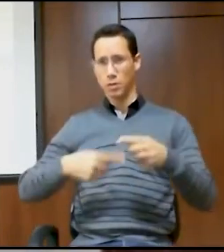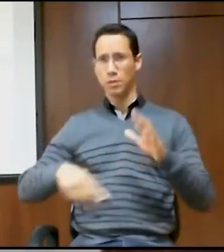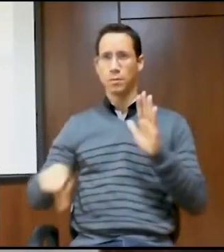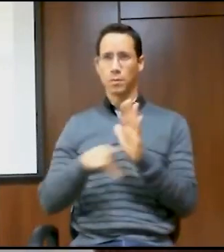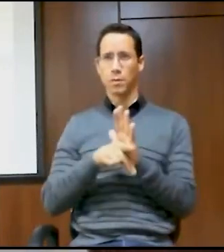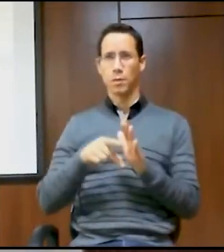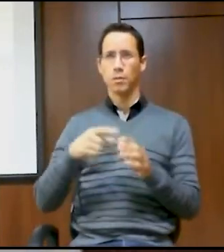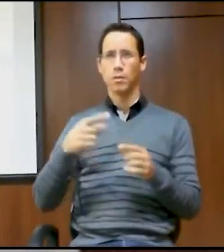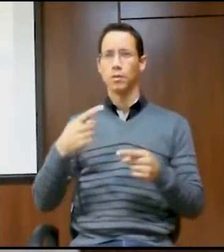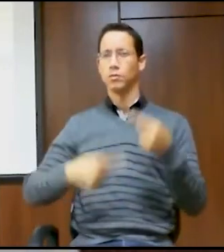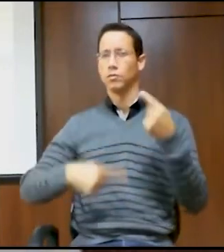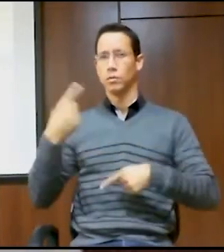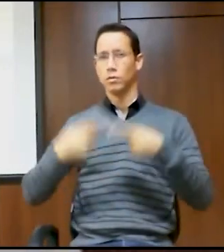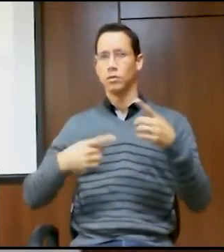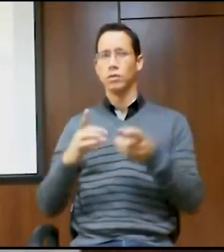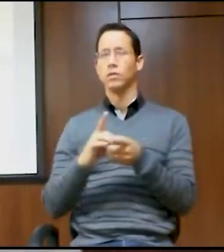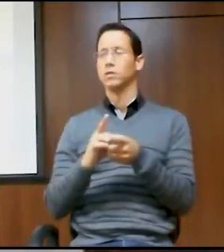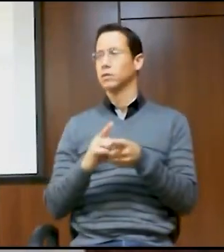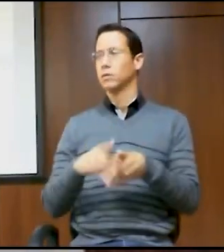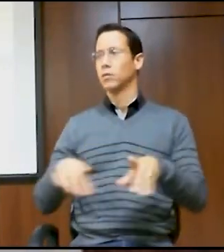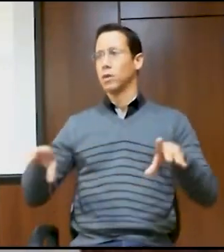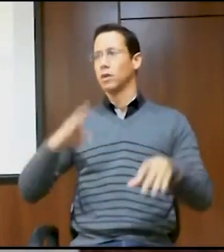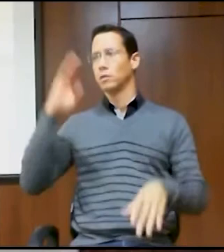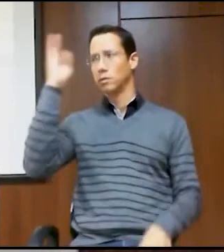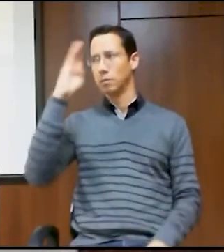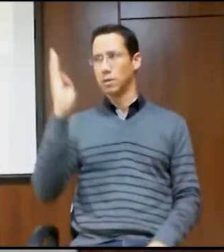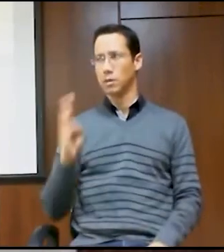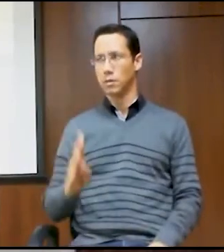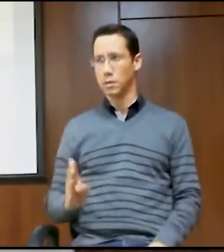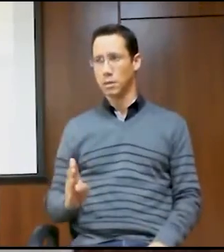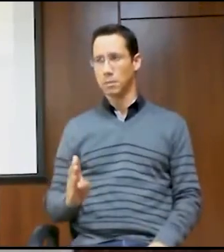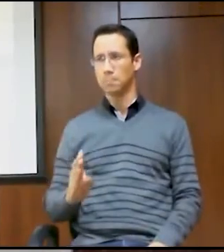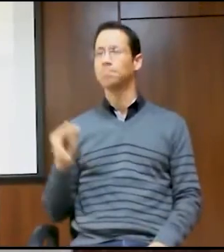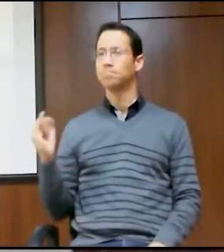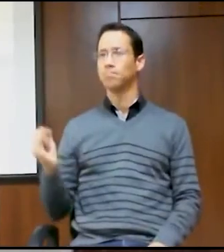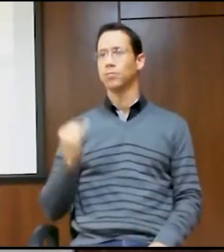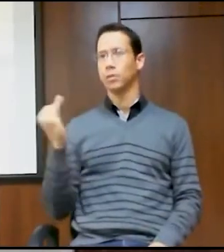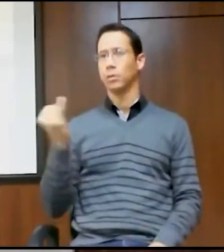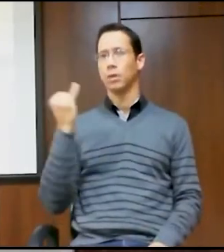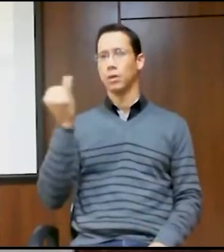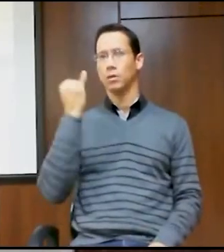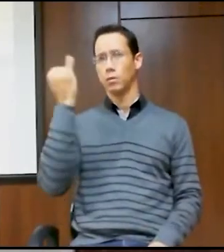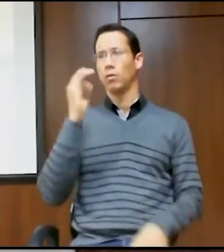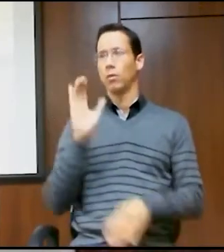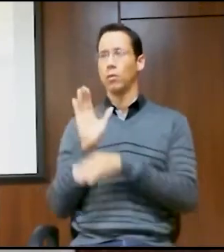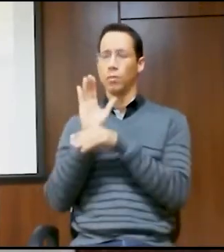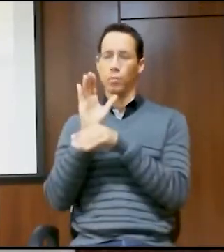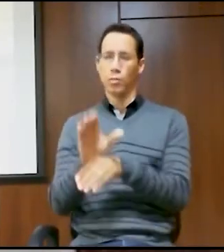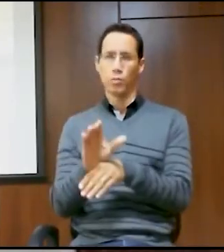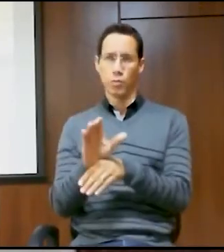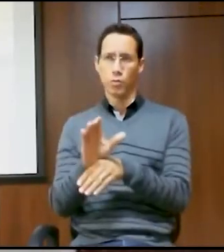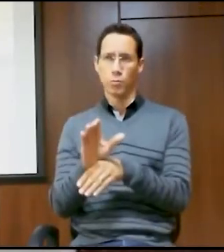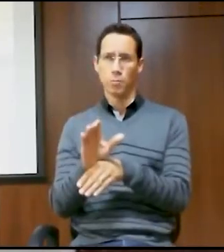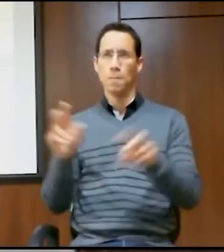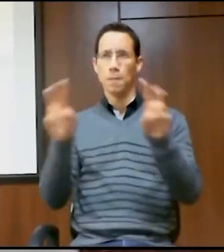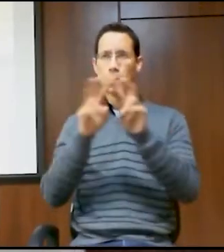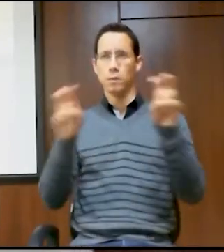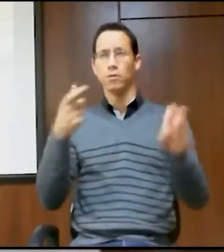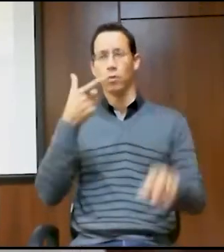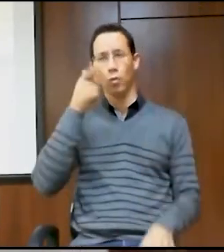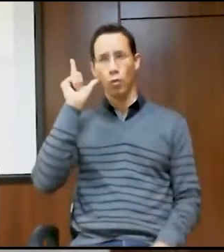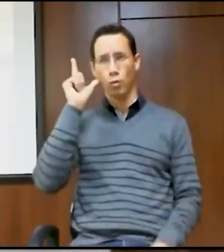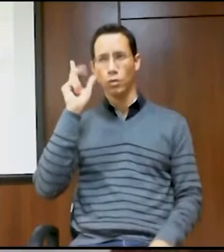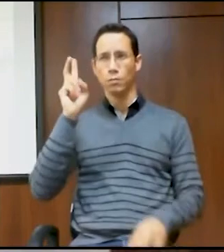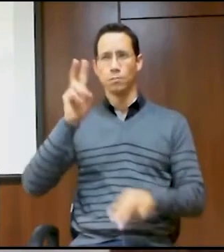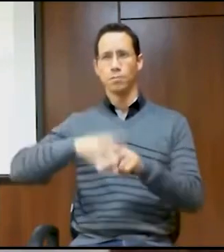da democracia brasileira, né? E me parece que é fundamental, né, o apoio, não só a questão ontem da